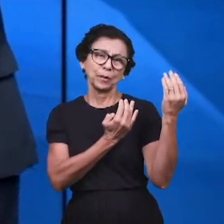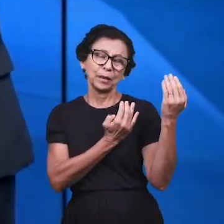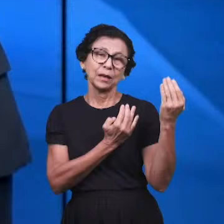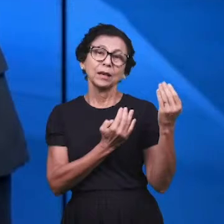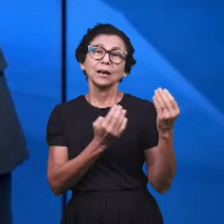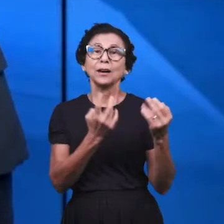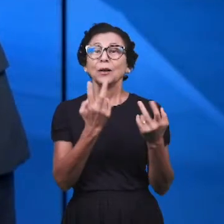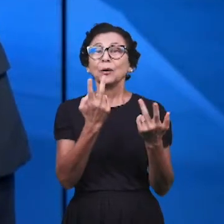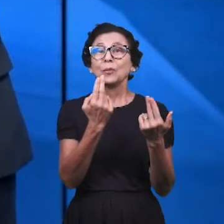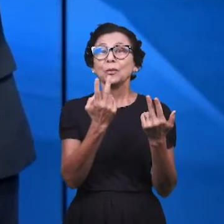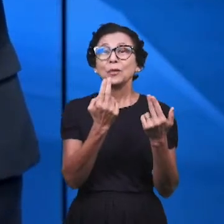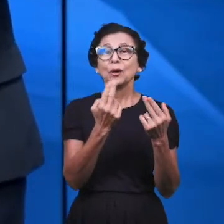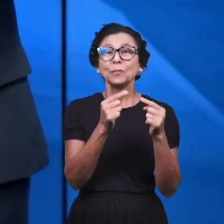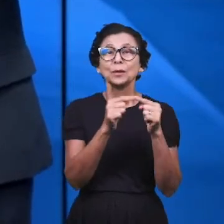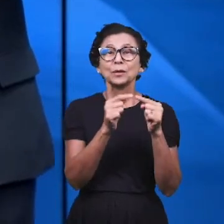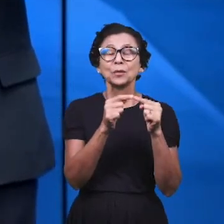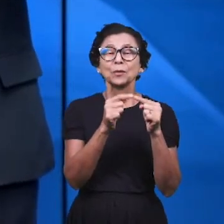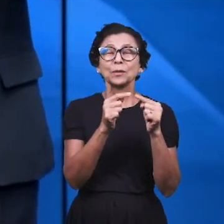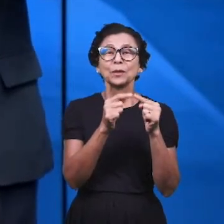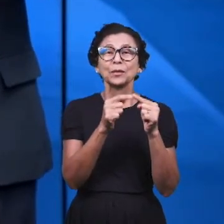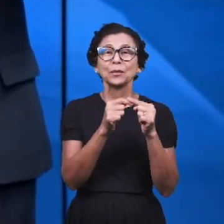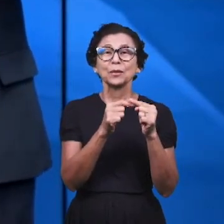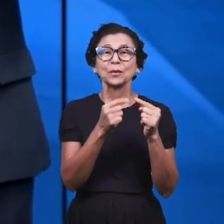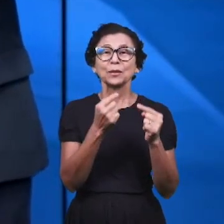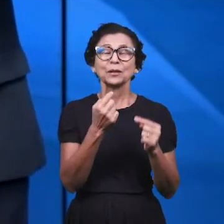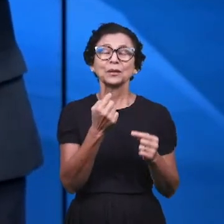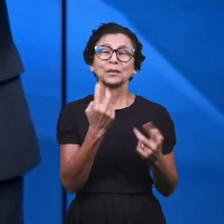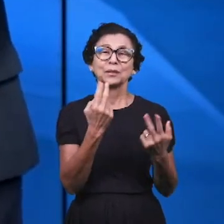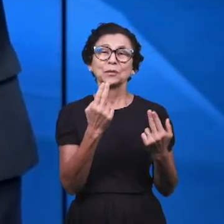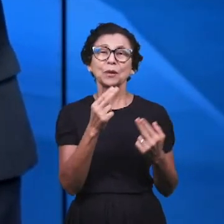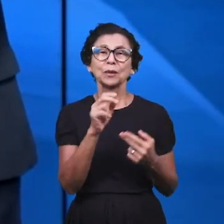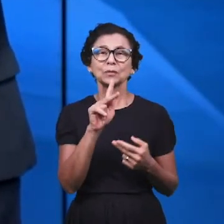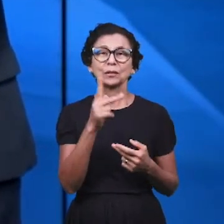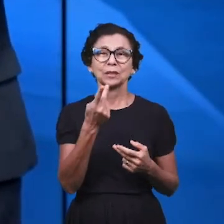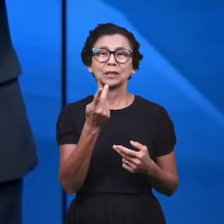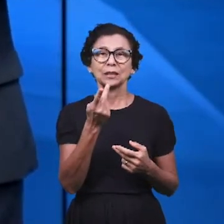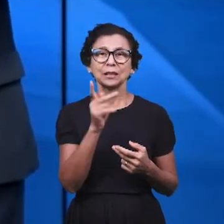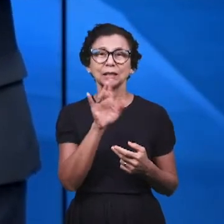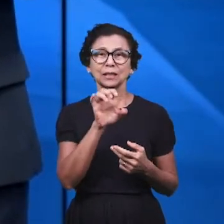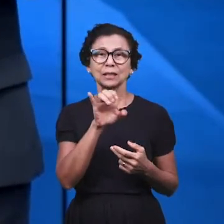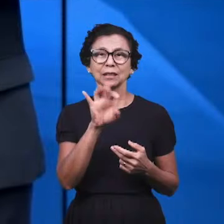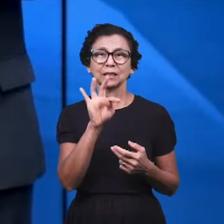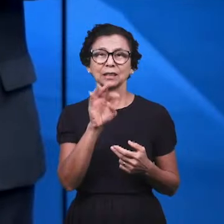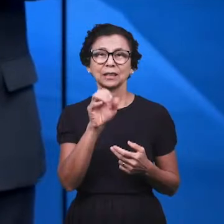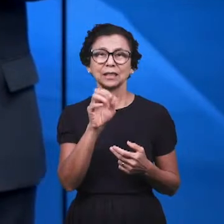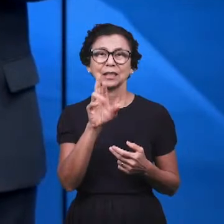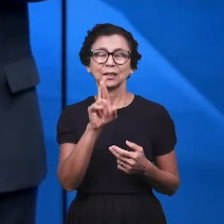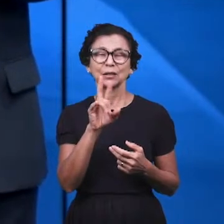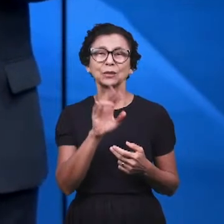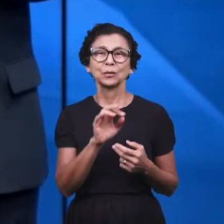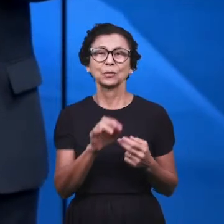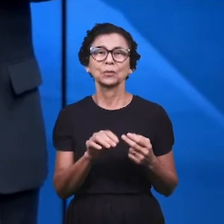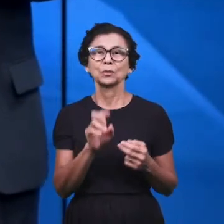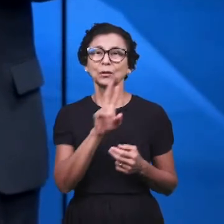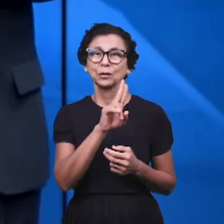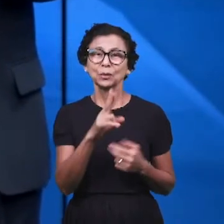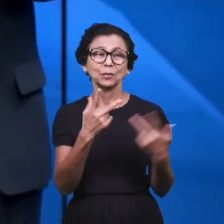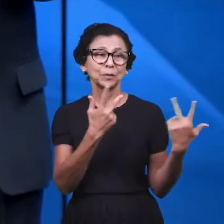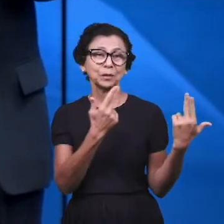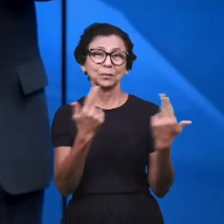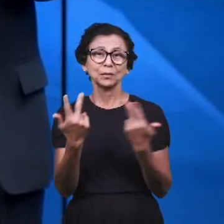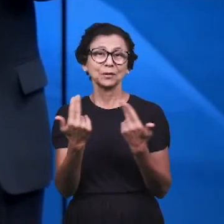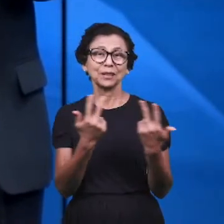mesmo nome, Heitor, só que é Heitor Viana, e ele é de Cabo Frio, no Rio de Janeiro. Vamos ouvir então dois bebês com o mesmo